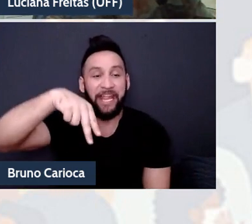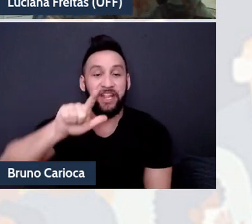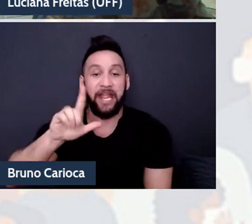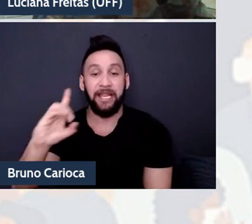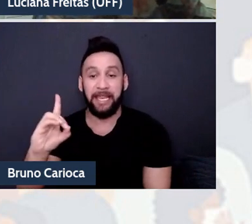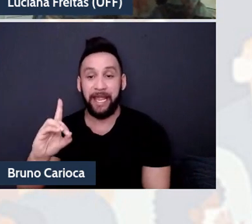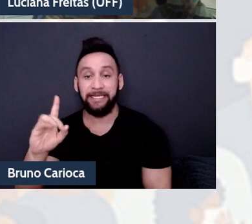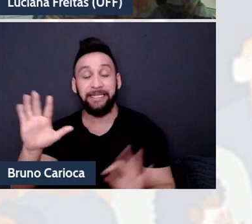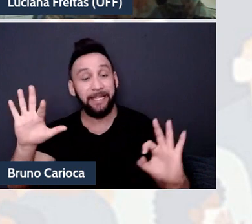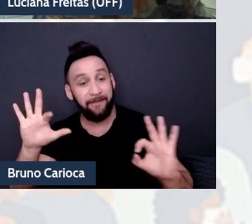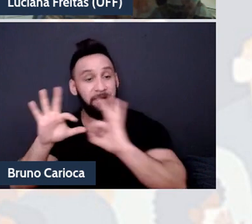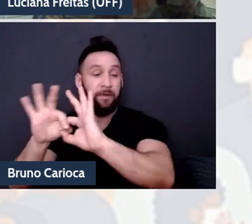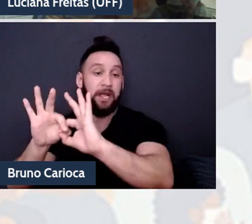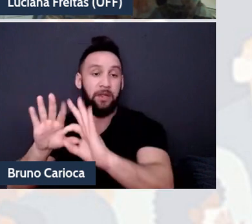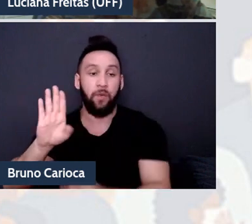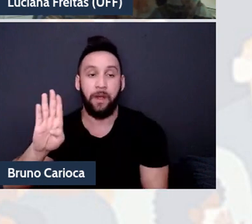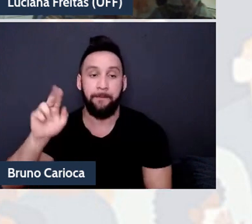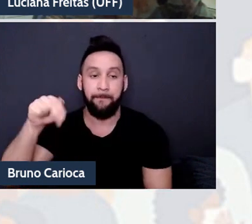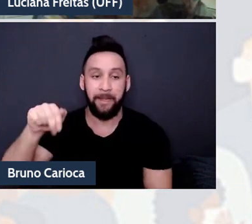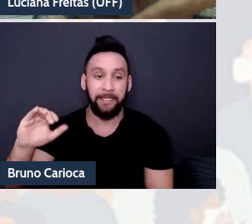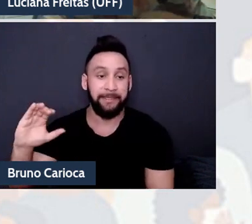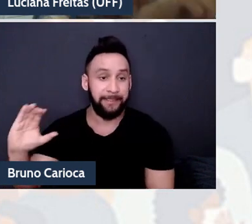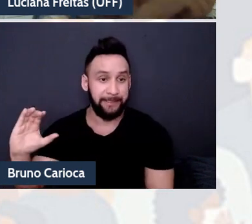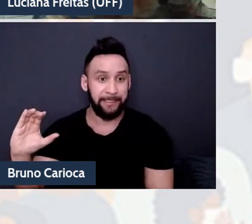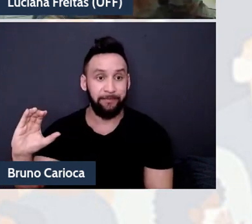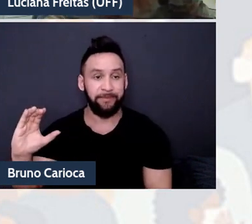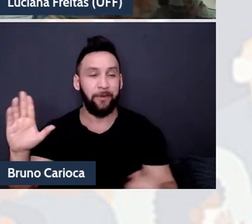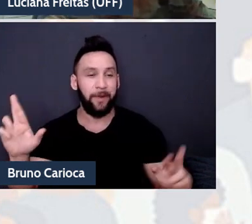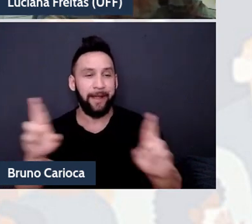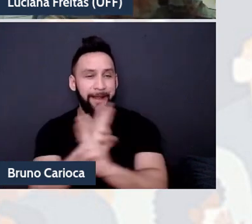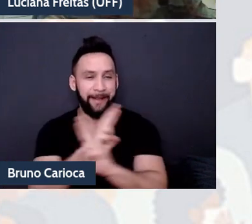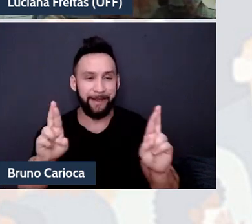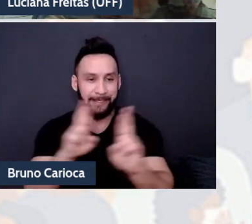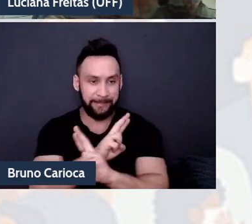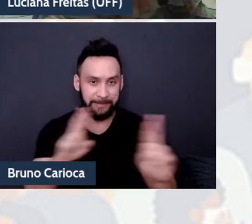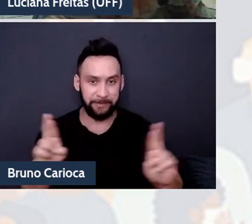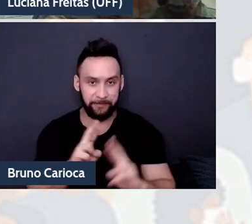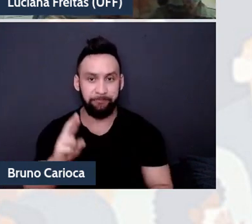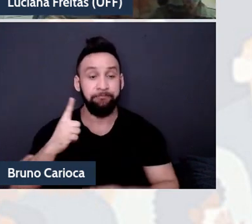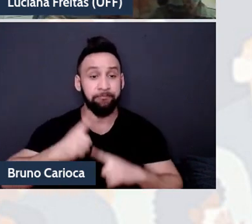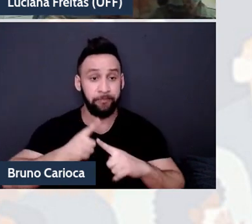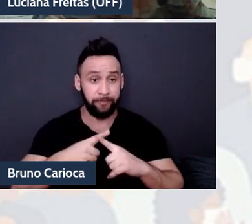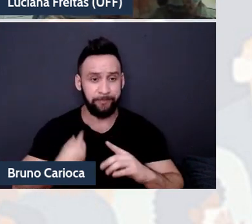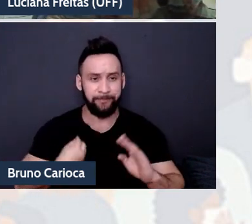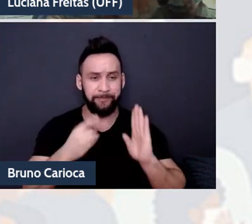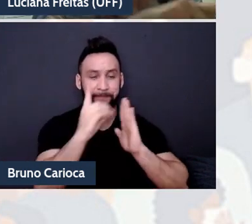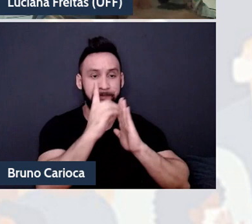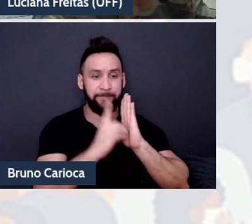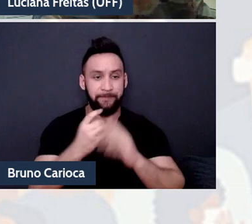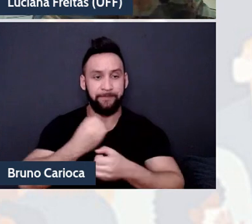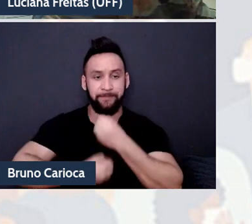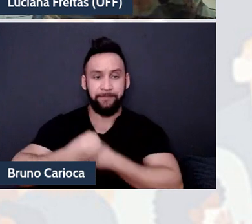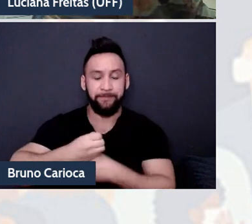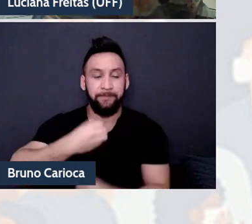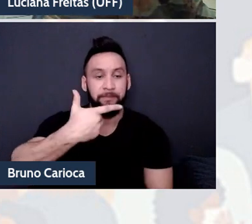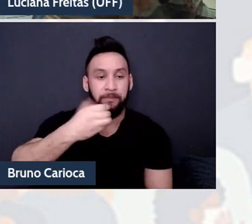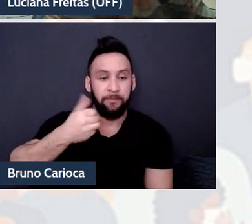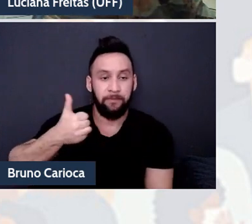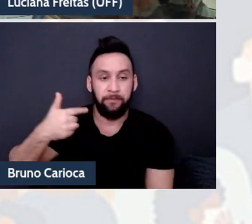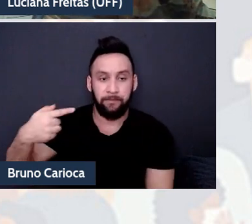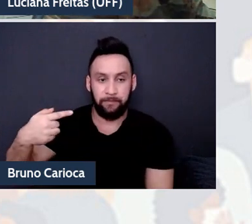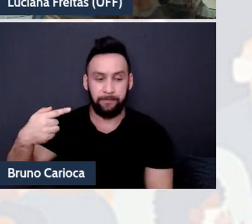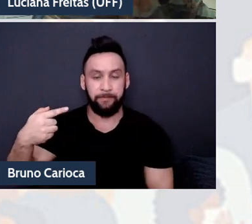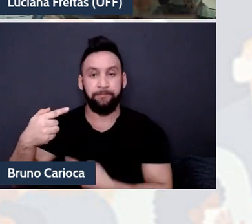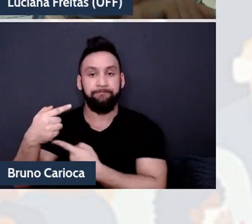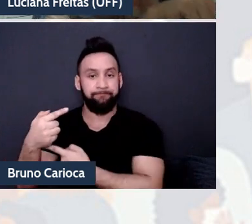BNCC, né? E foi isso, na verdade, que aconteceu, porque houve um decreto em 2017 dispondo